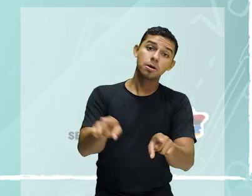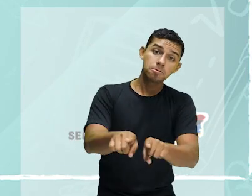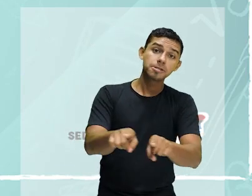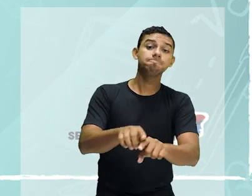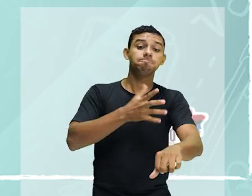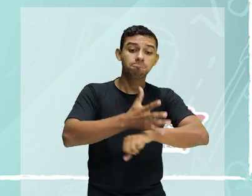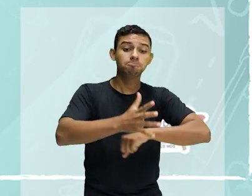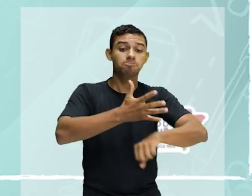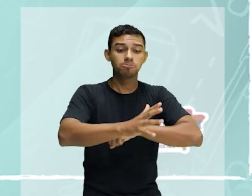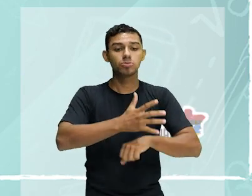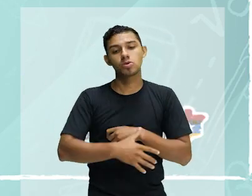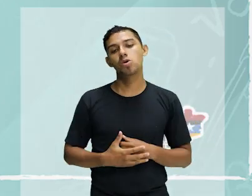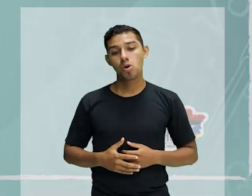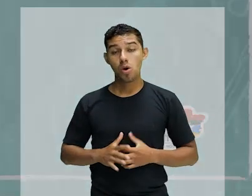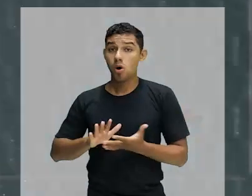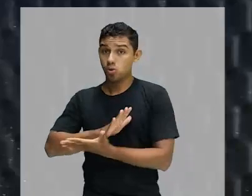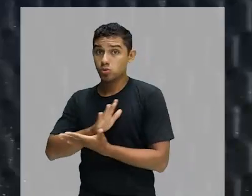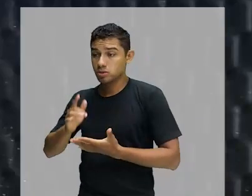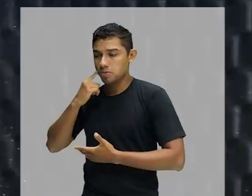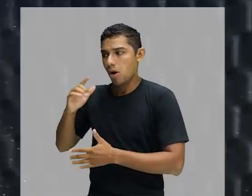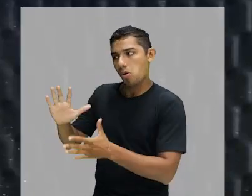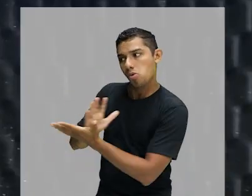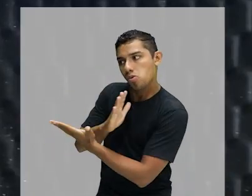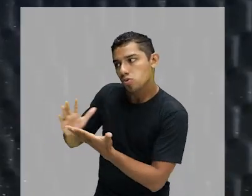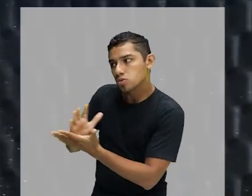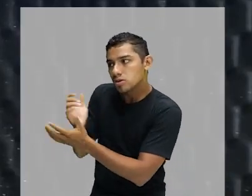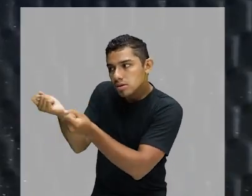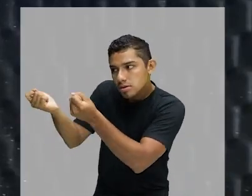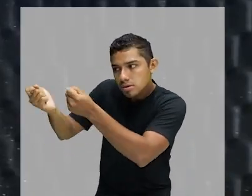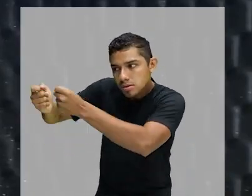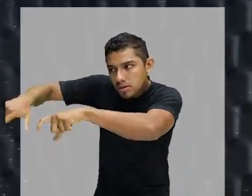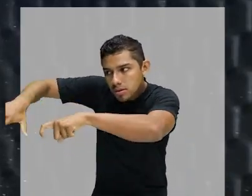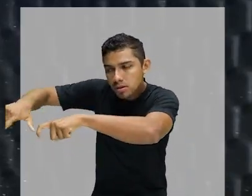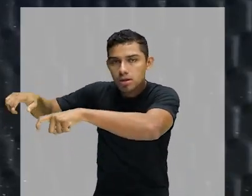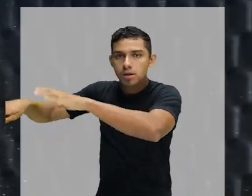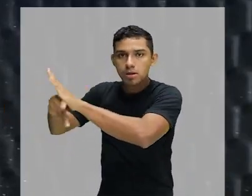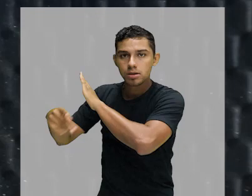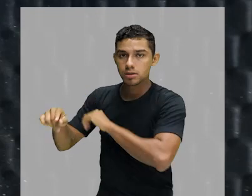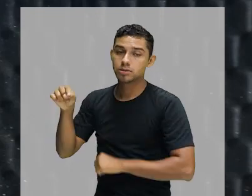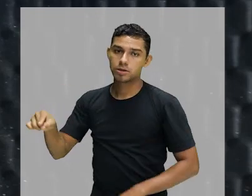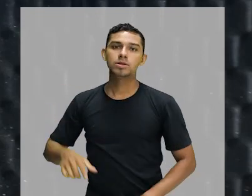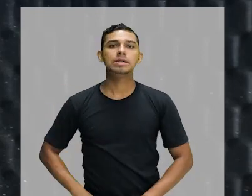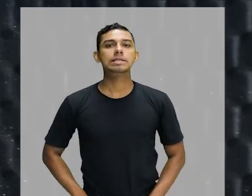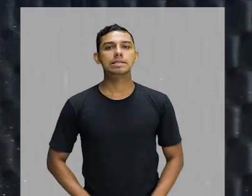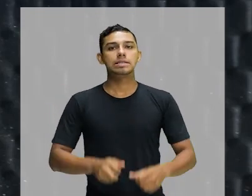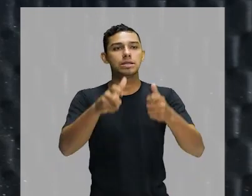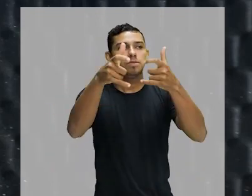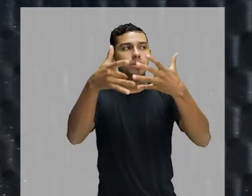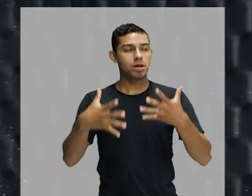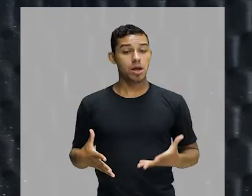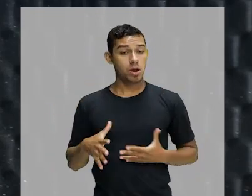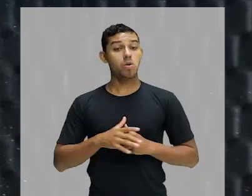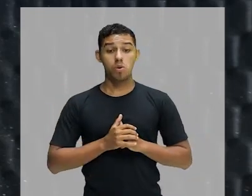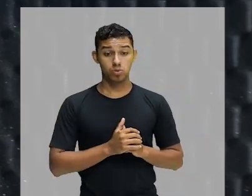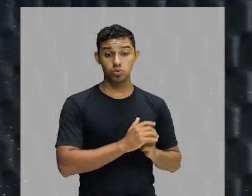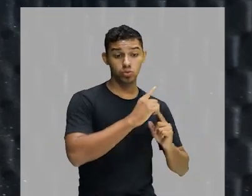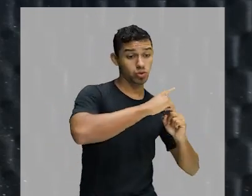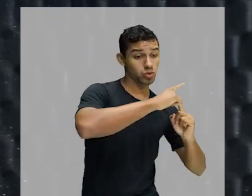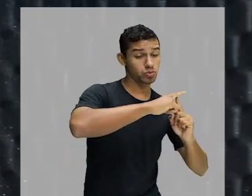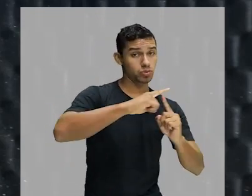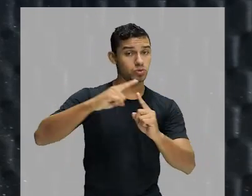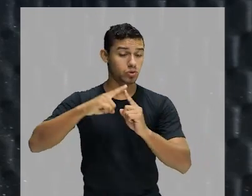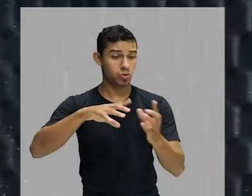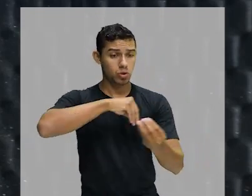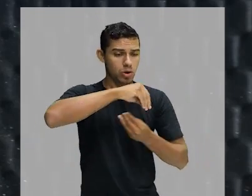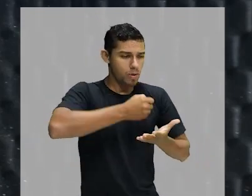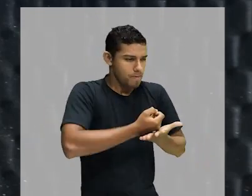alguns somente para determinados esportes. Tá aqui, ó. Falei para vocês ainda há pouco que qualquer tipo de substância que altere